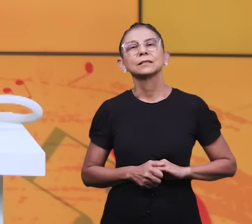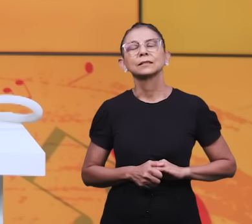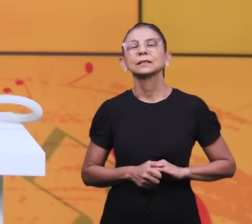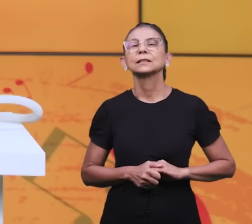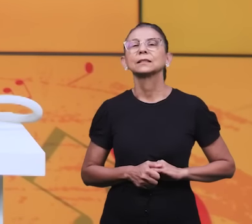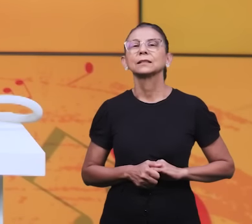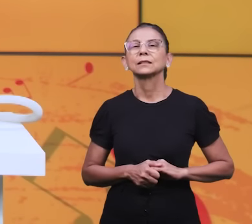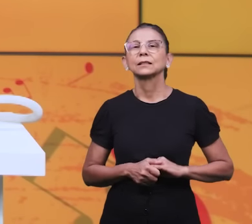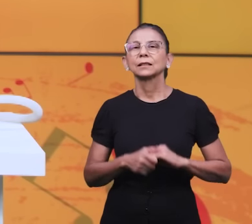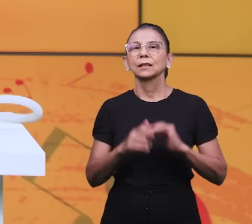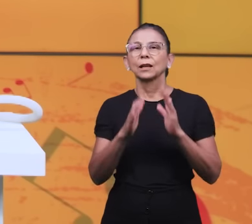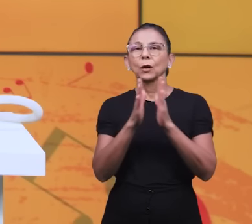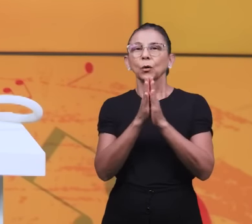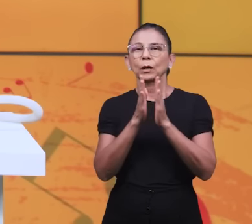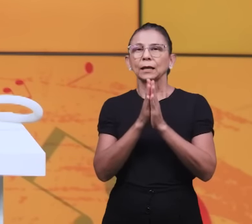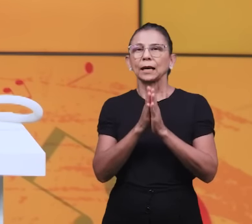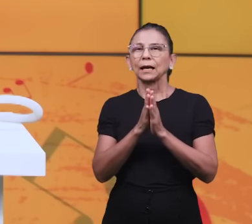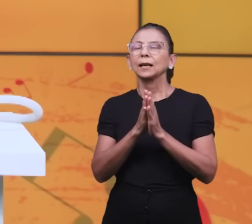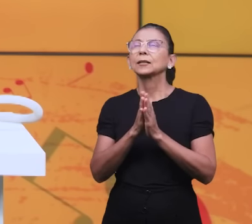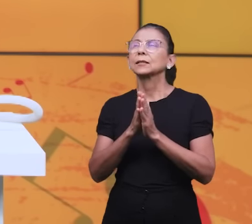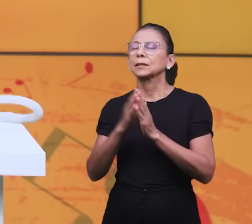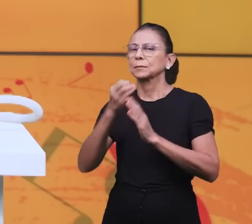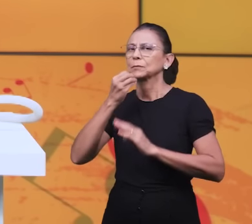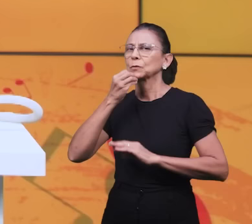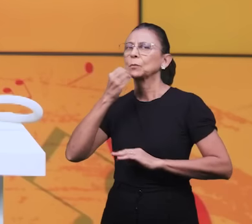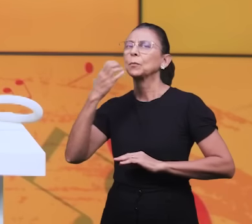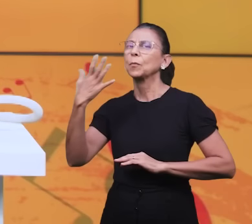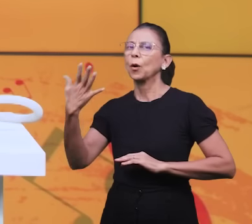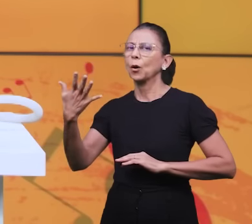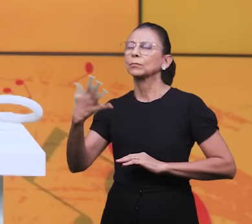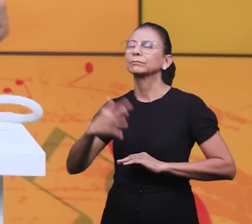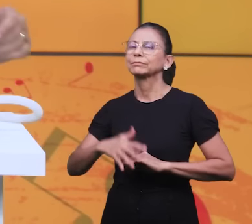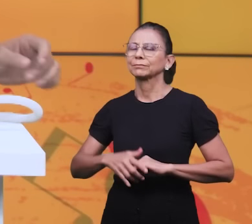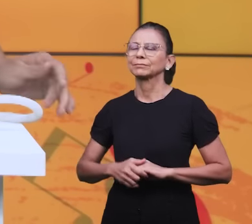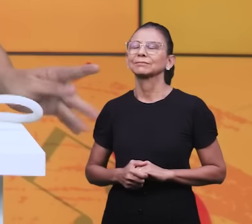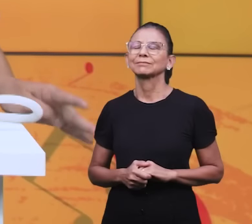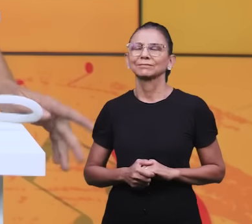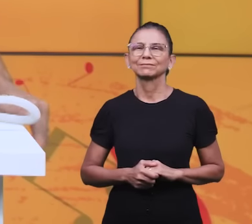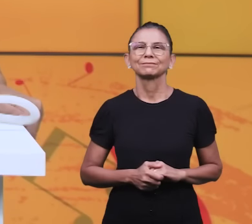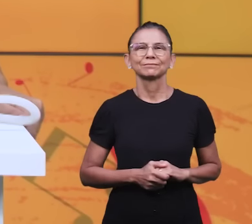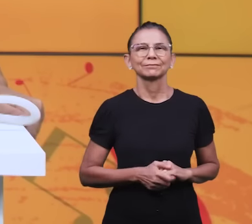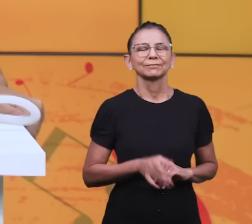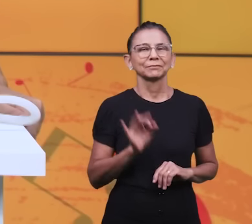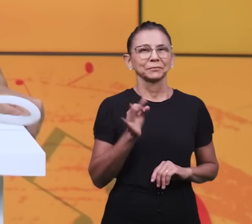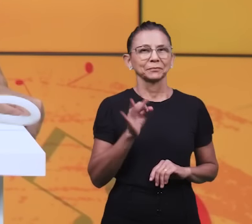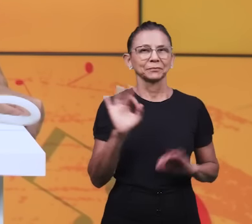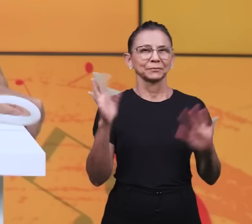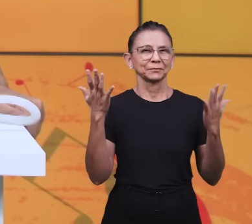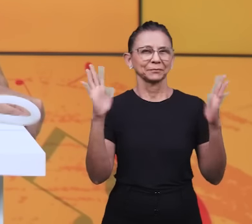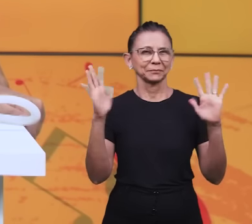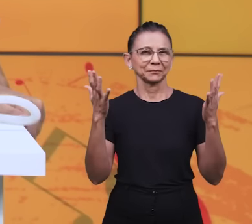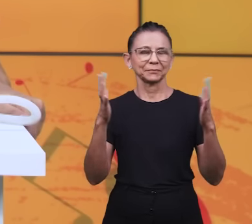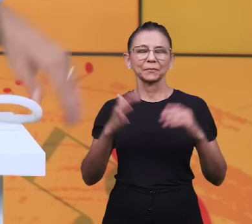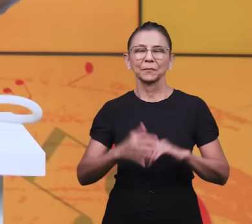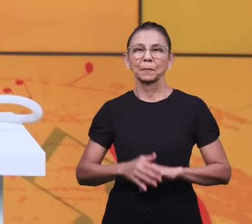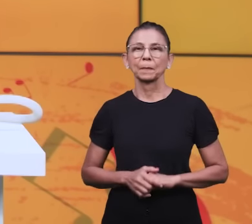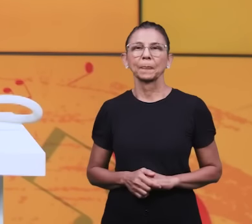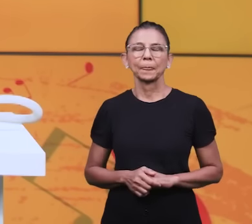orar faz bem muito bem eu tenho certeza que você acertou parabéns